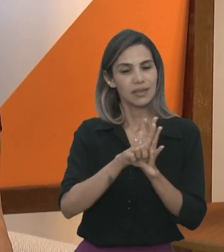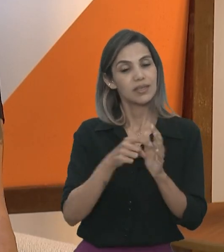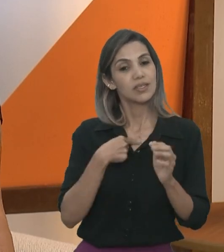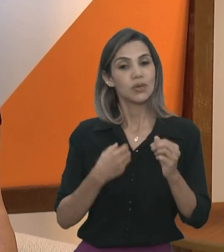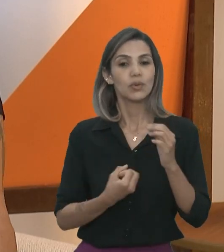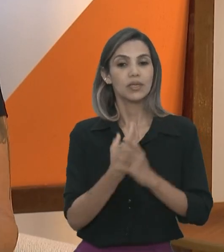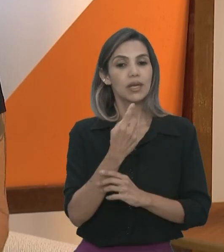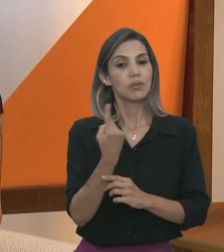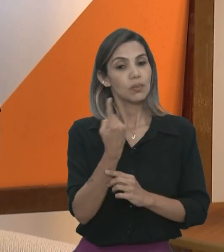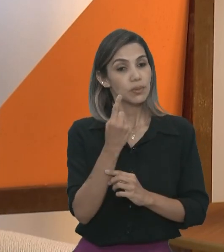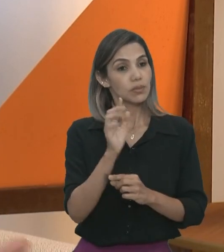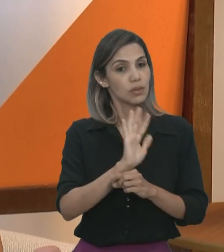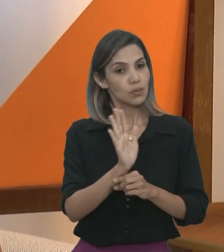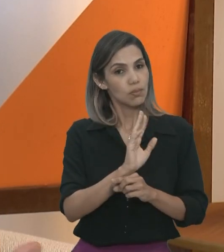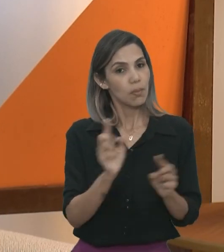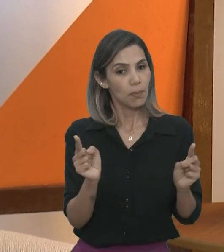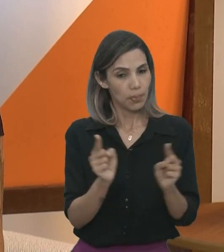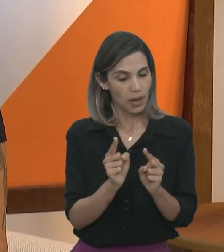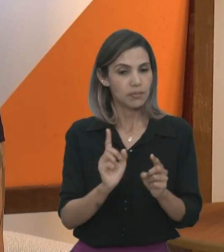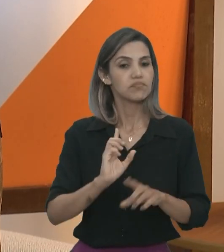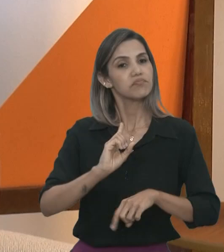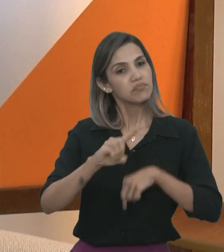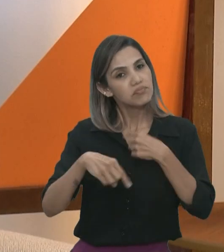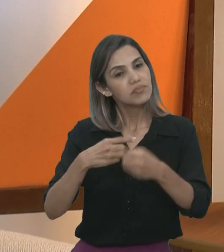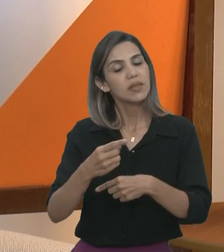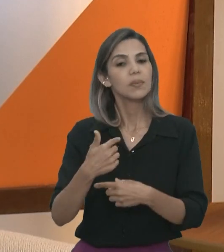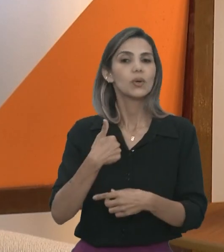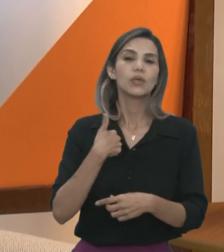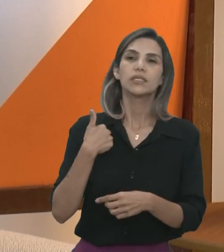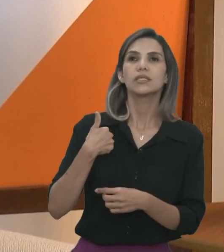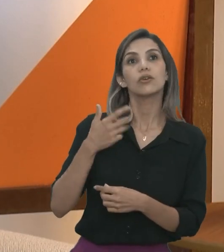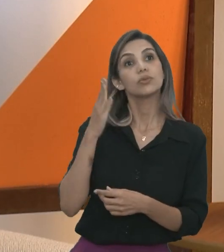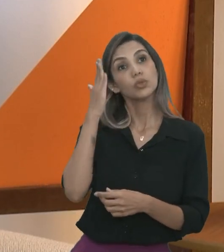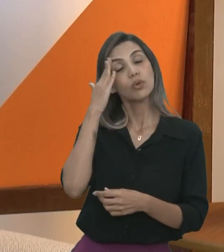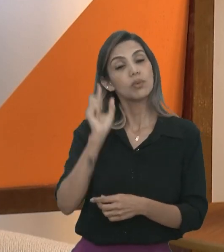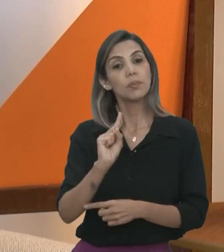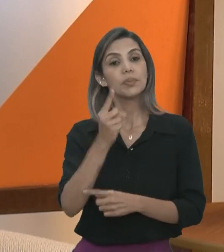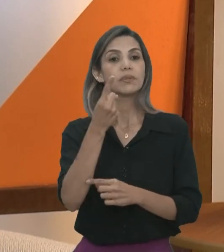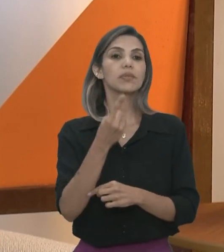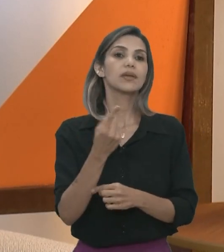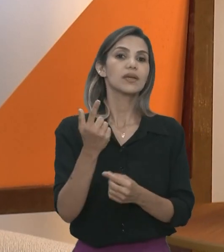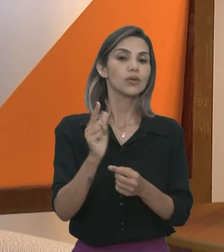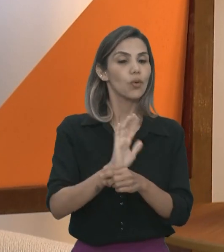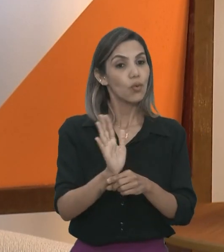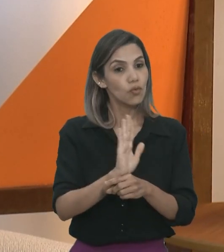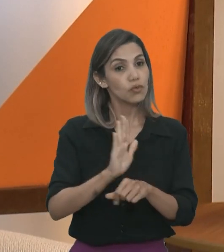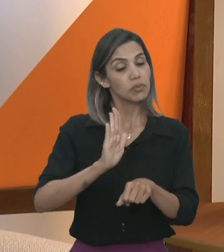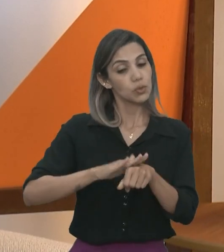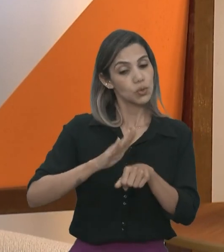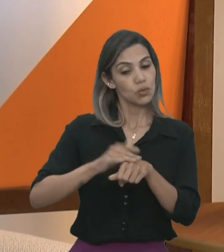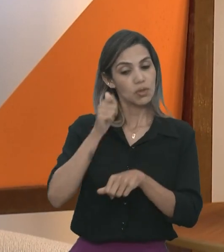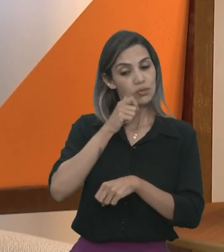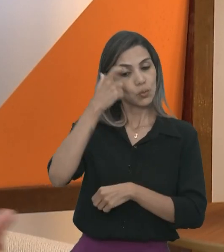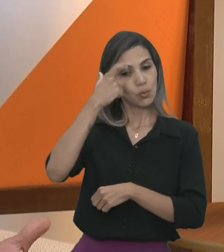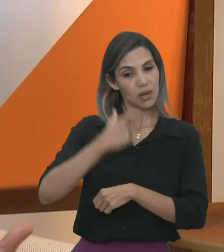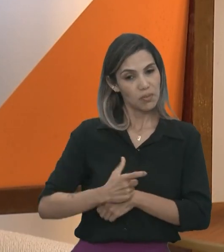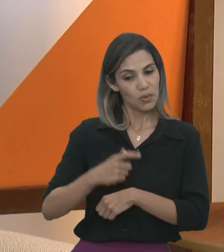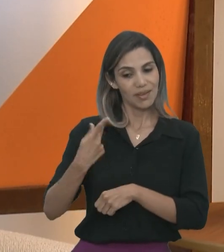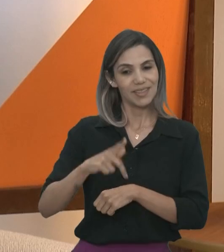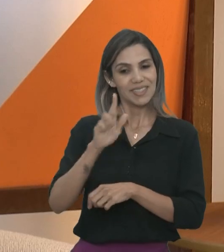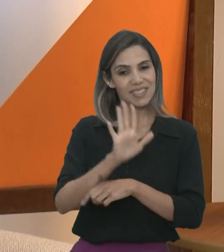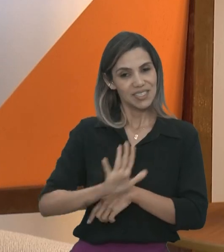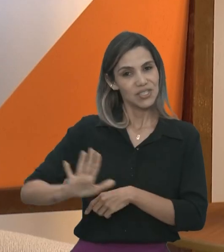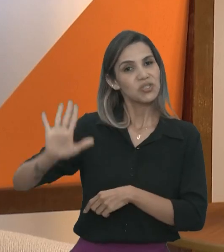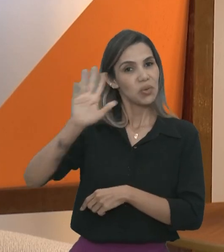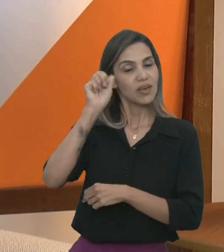curta-metragem. Que depois, claro, de muitos anos, eu vim saber que foi o primeiro filme feito por uma mulher no estado de Goiás, dirigido, finalizado,